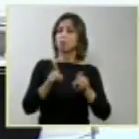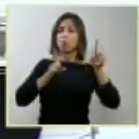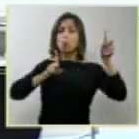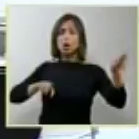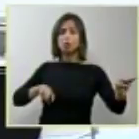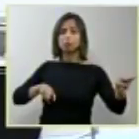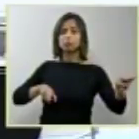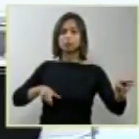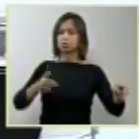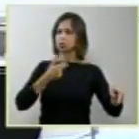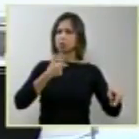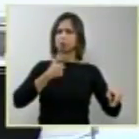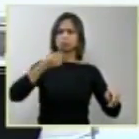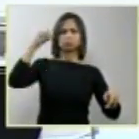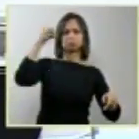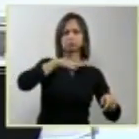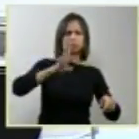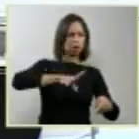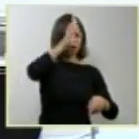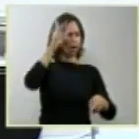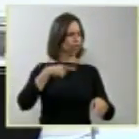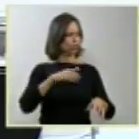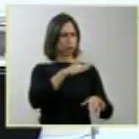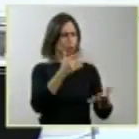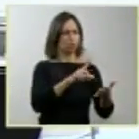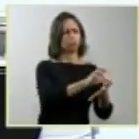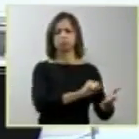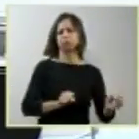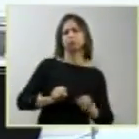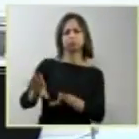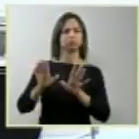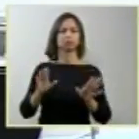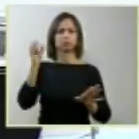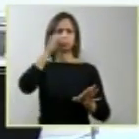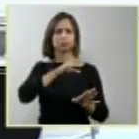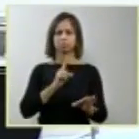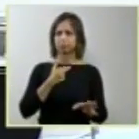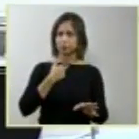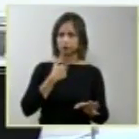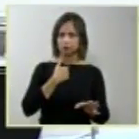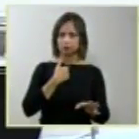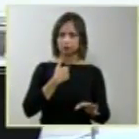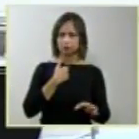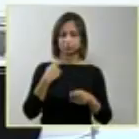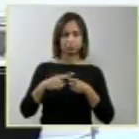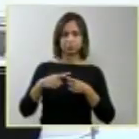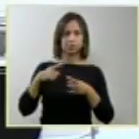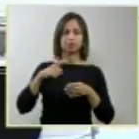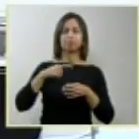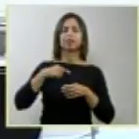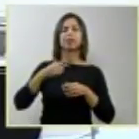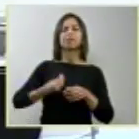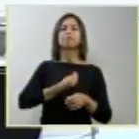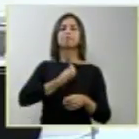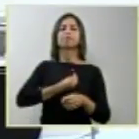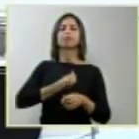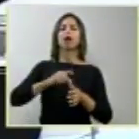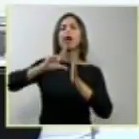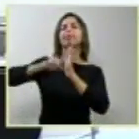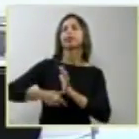tomar decisões a respeito da origem da vida para retroceder, para eliminar, e sim